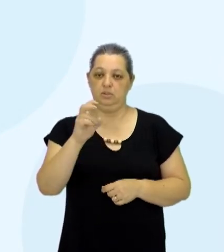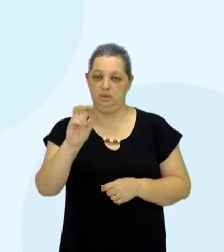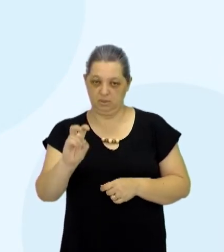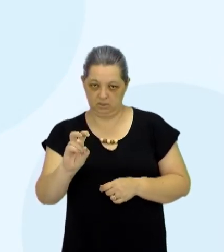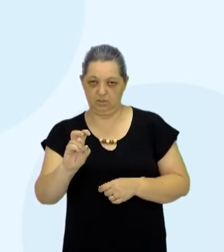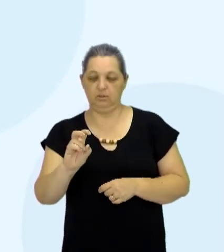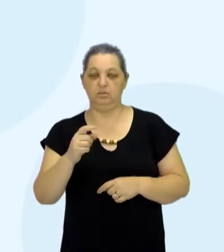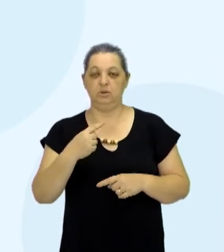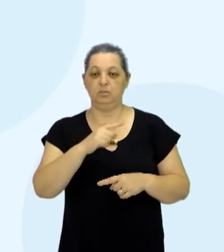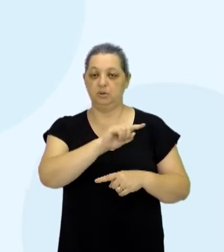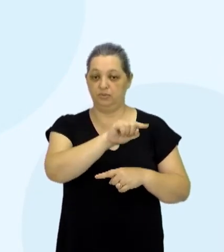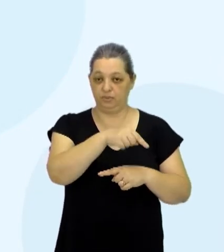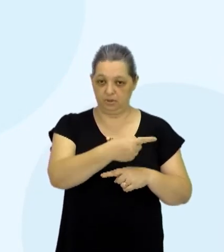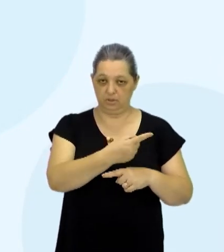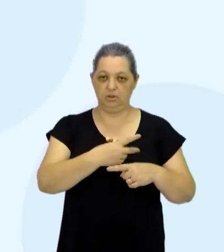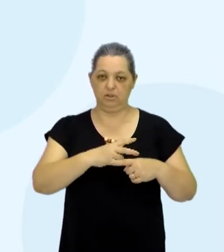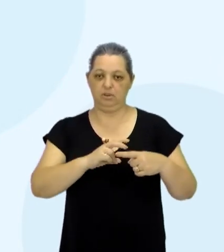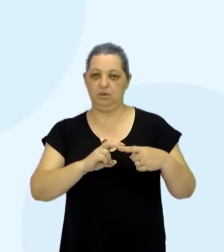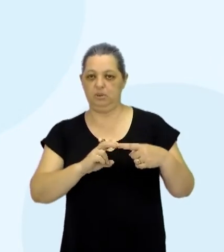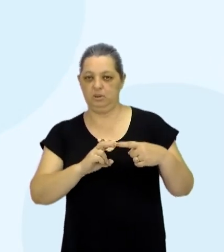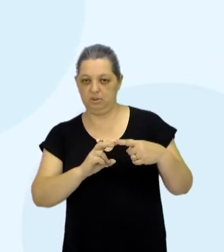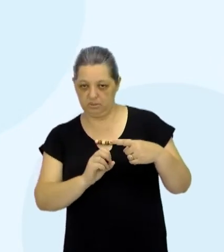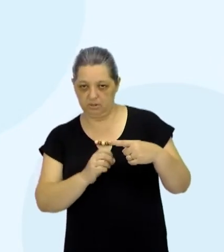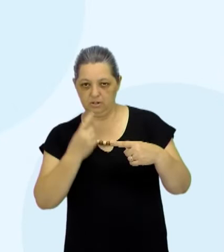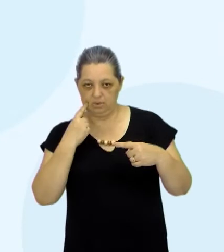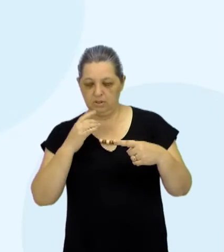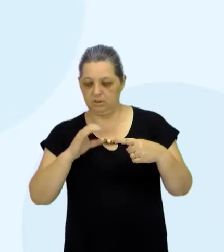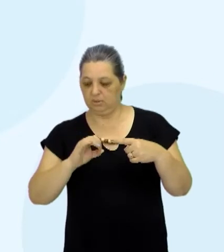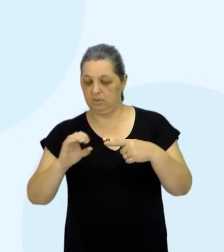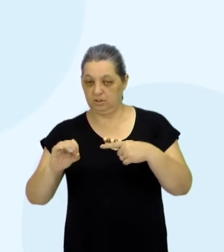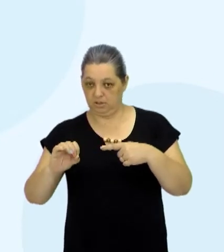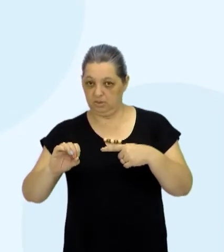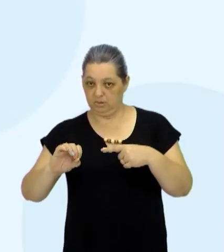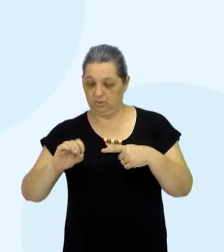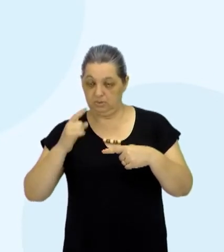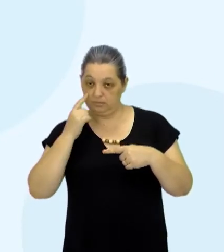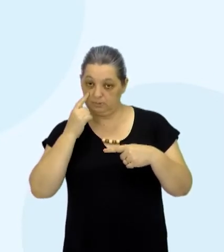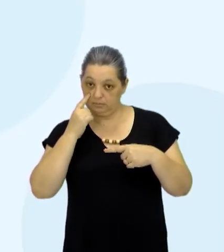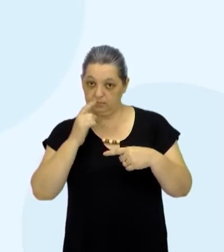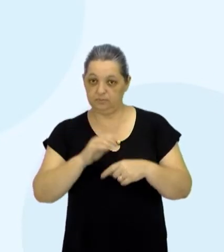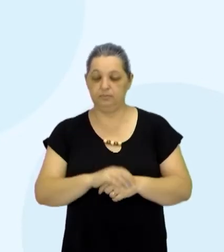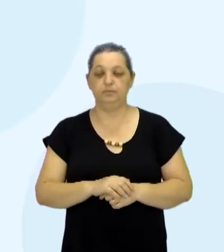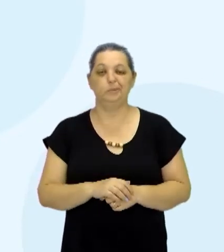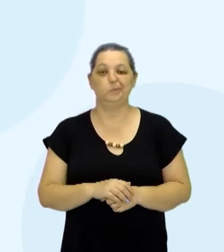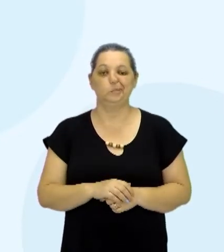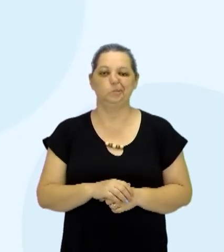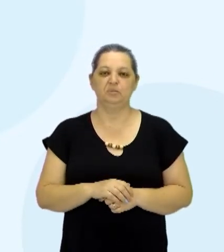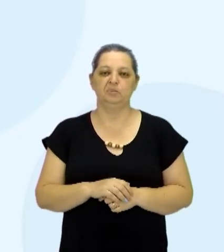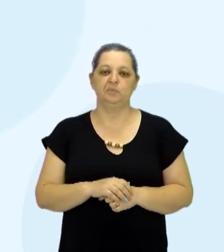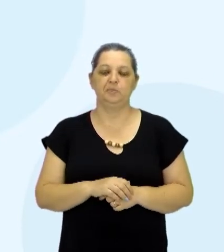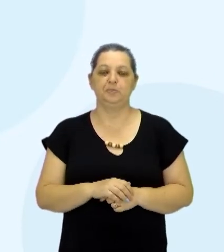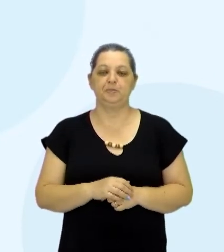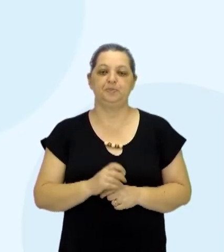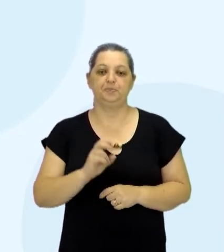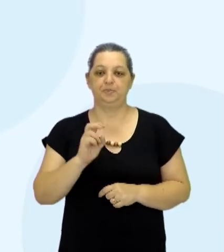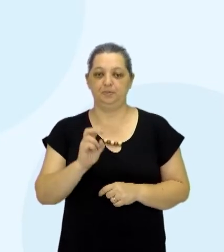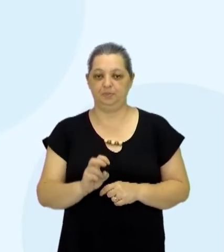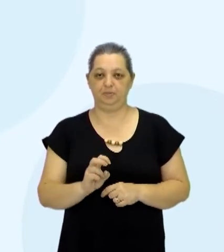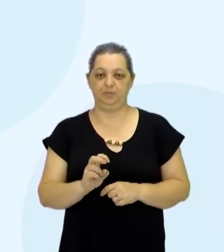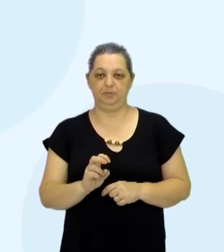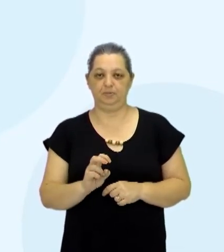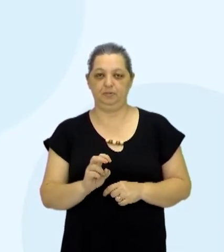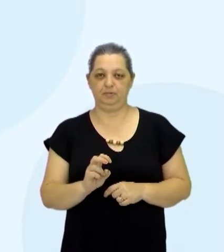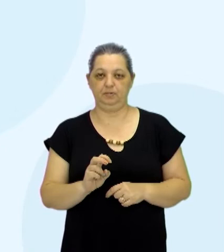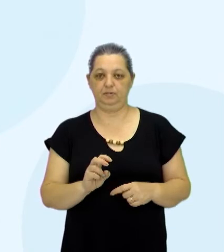os 5 e os dois zerinhos guardadinhos aqui do lado. Ah, tá bom. 5 vezes 5, 25, vão 2. 5 vezes